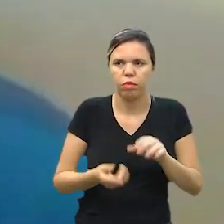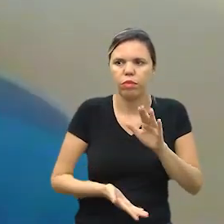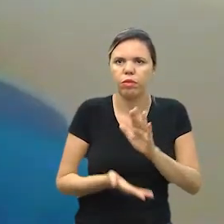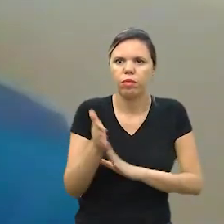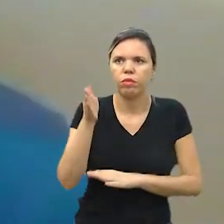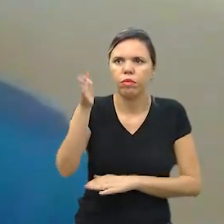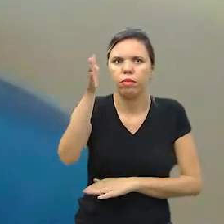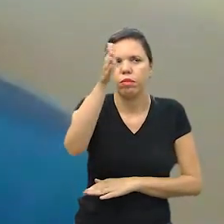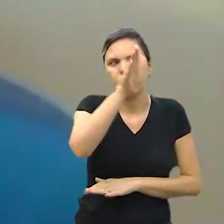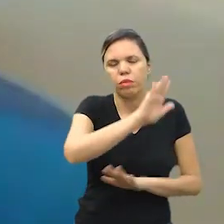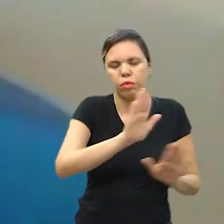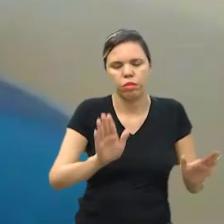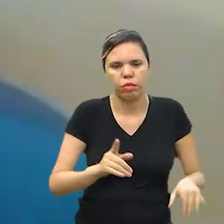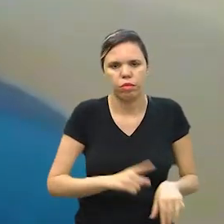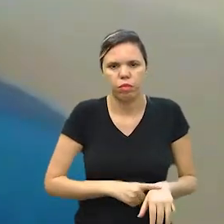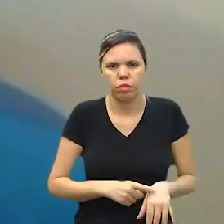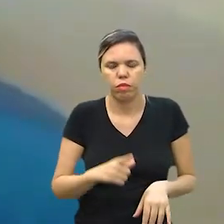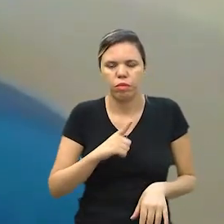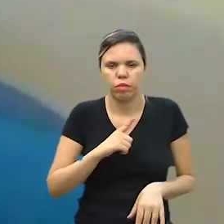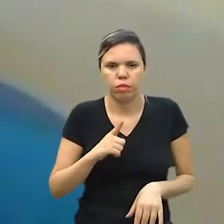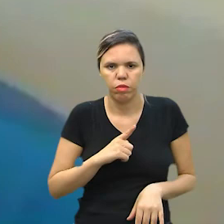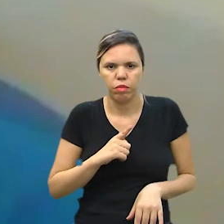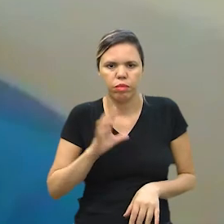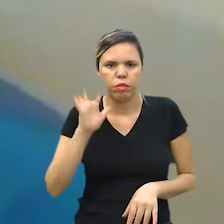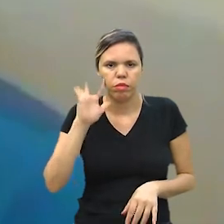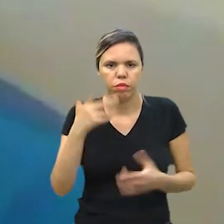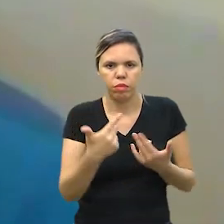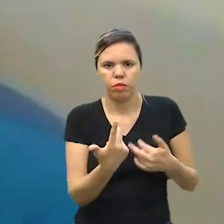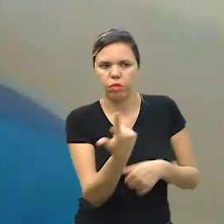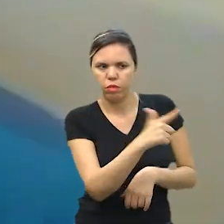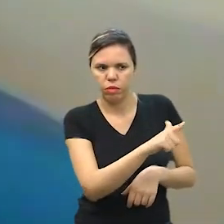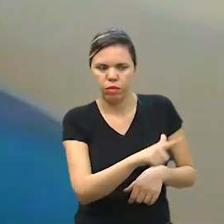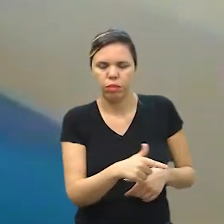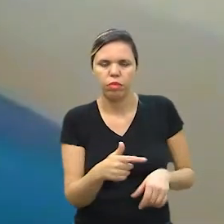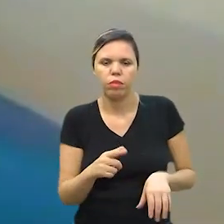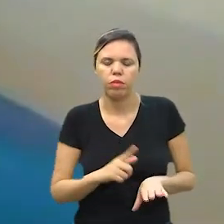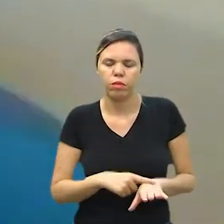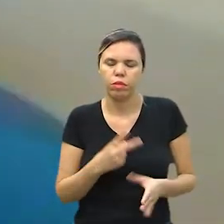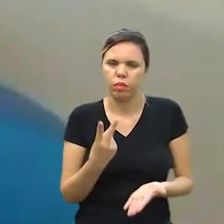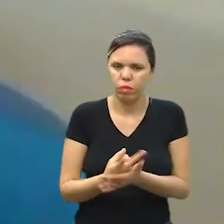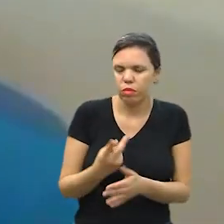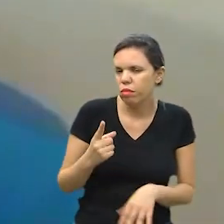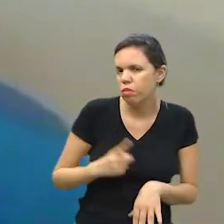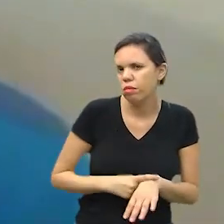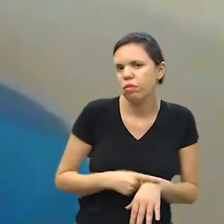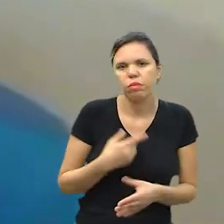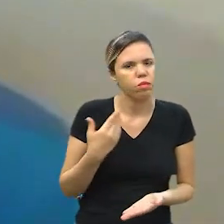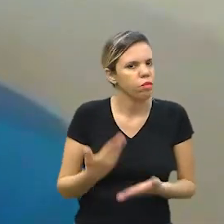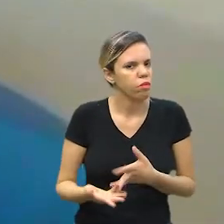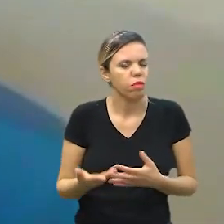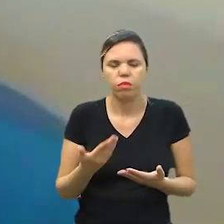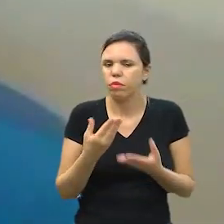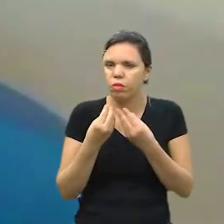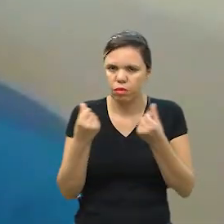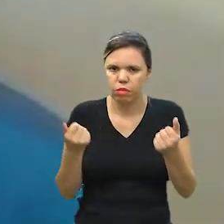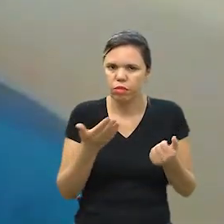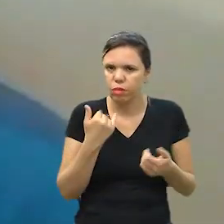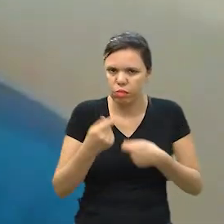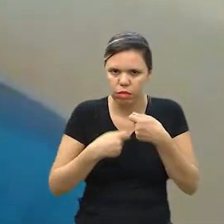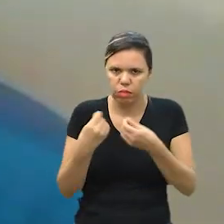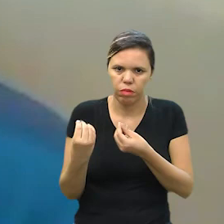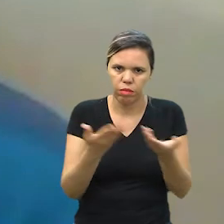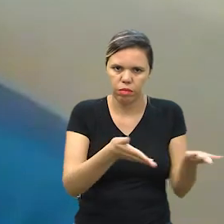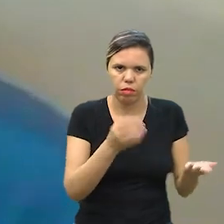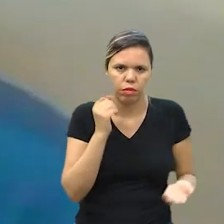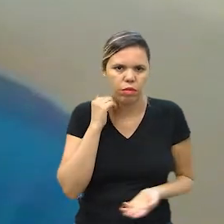de deslocamento, deixa o tempo que elas têm para resolver outras coisas e, ao mesmo tempo, não perde a qualidade do